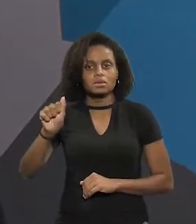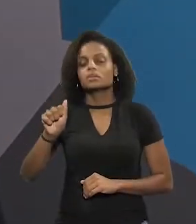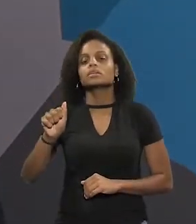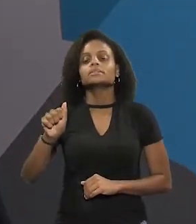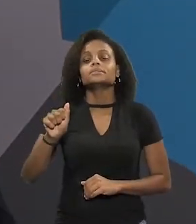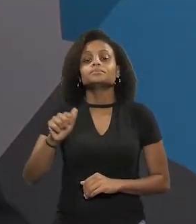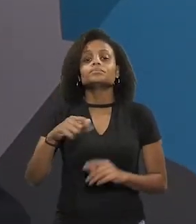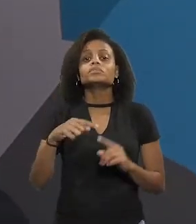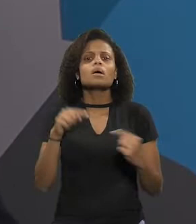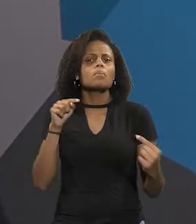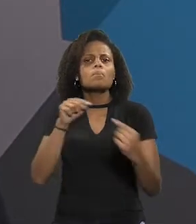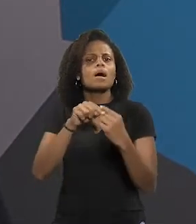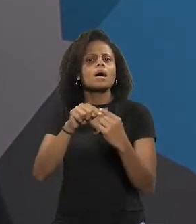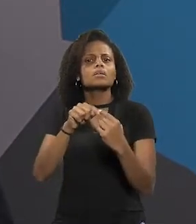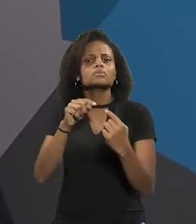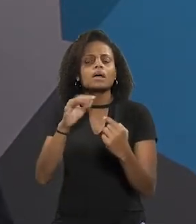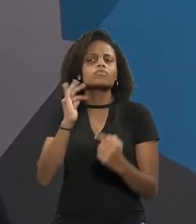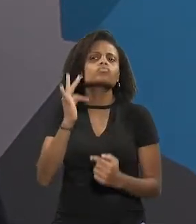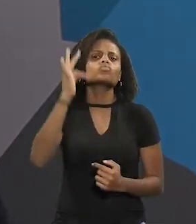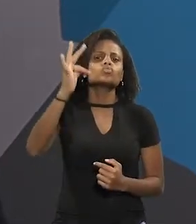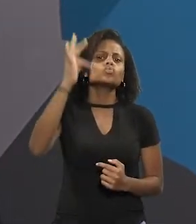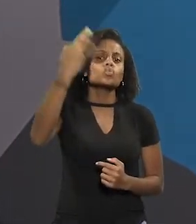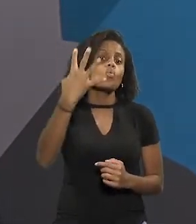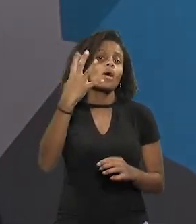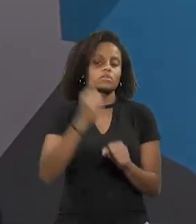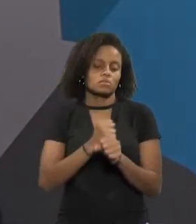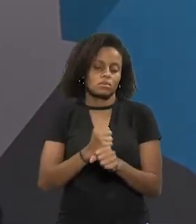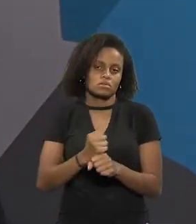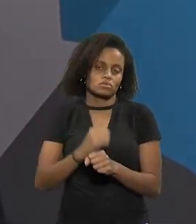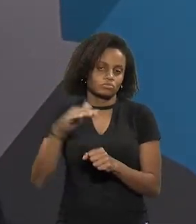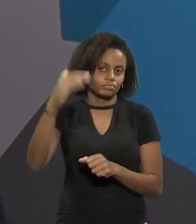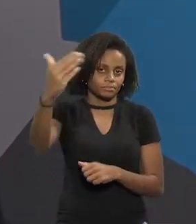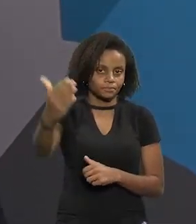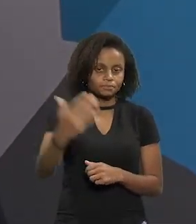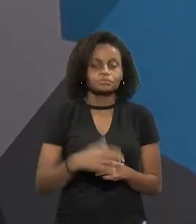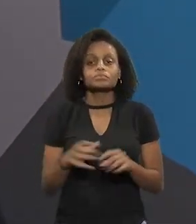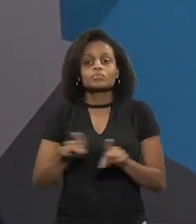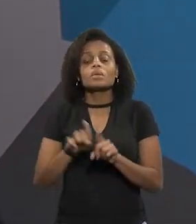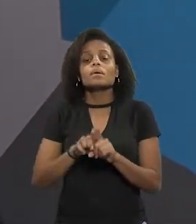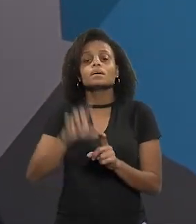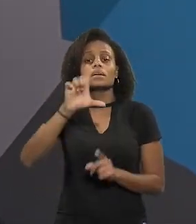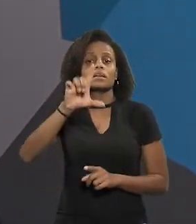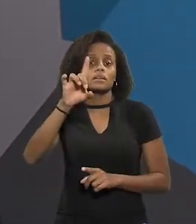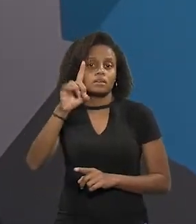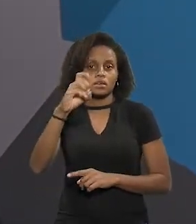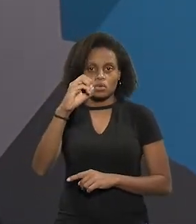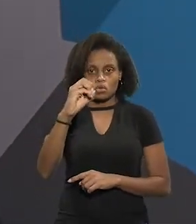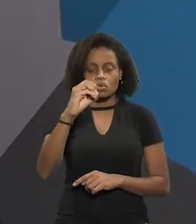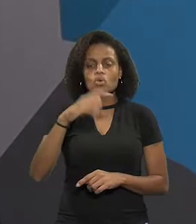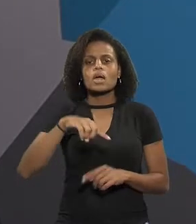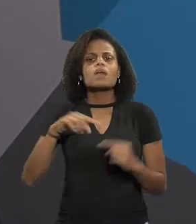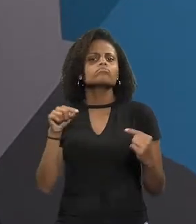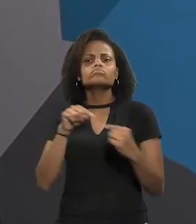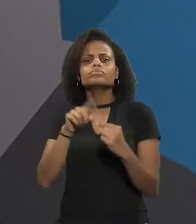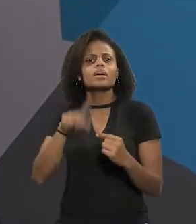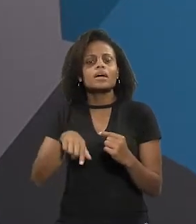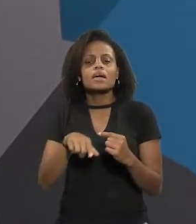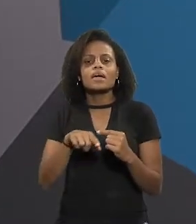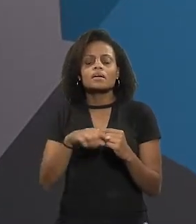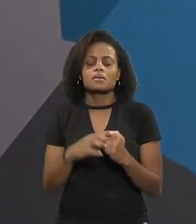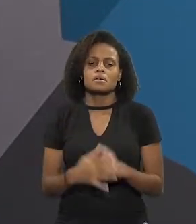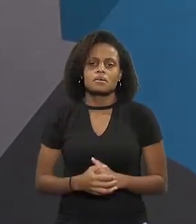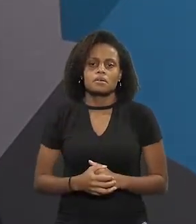na verdade estabelece metas mais longínquas, metas de 4 anos. E a LDO justamente tem a função de fazer